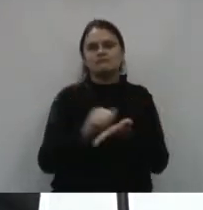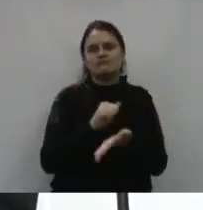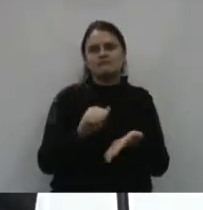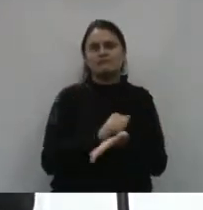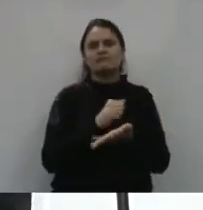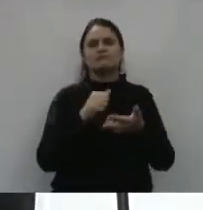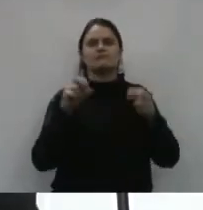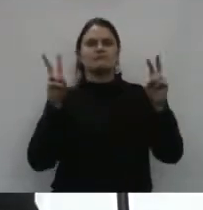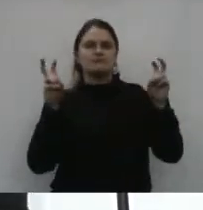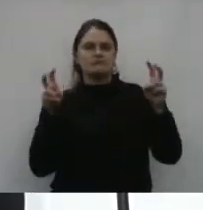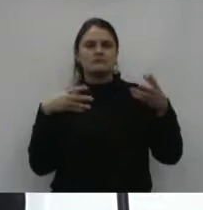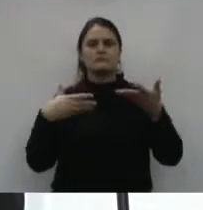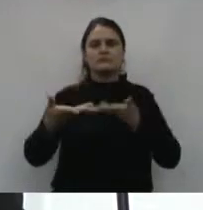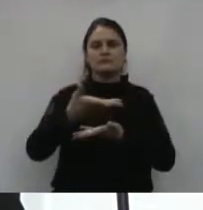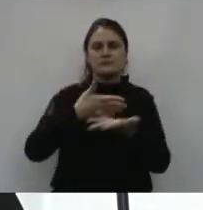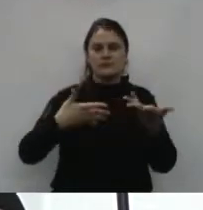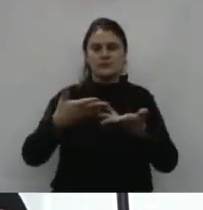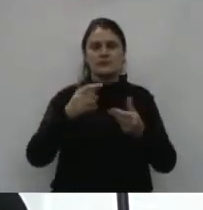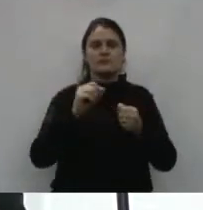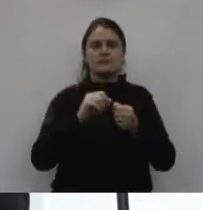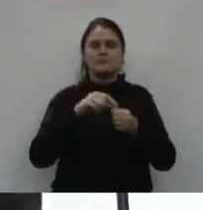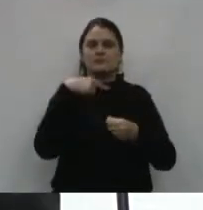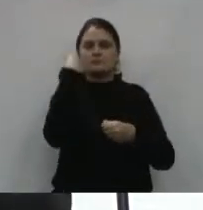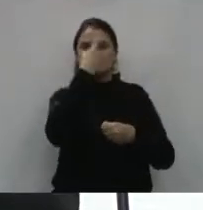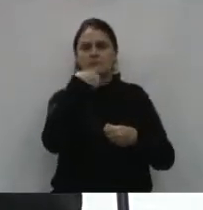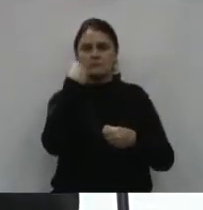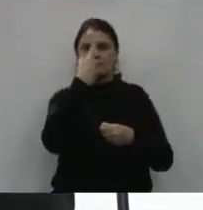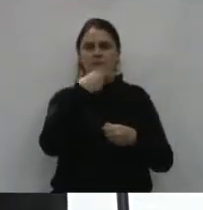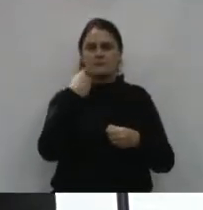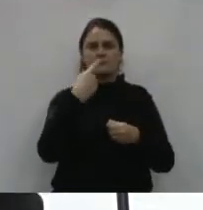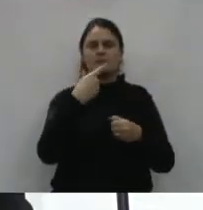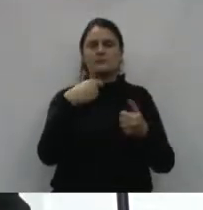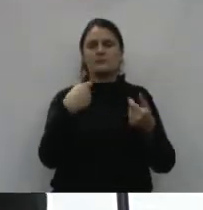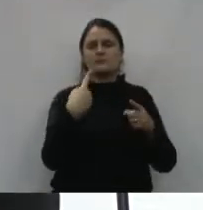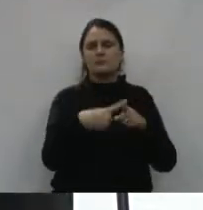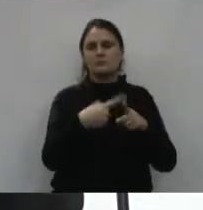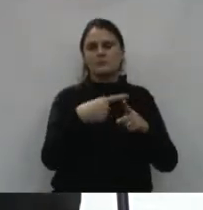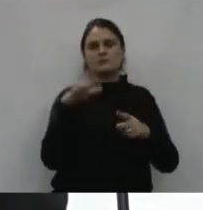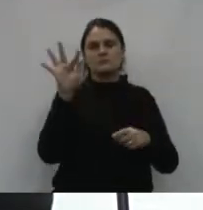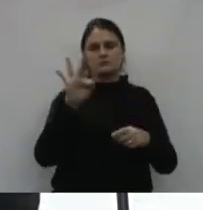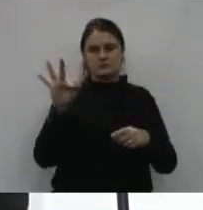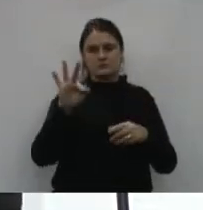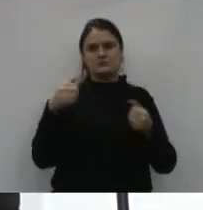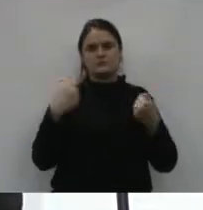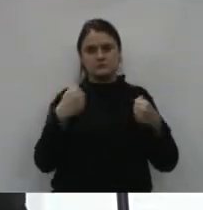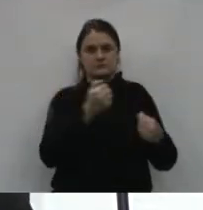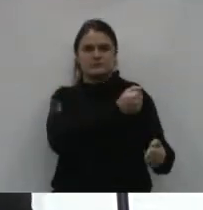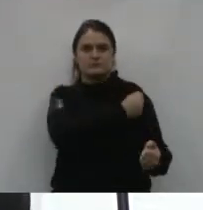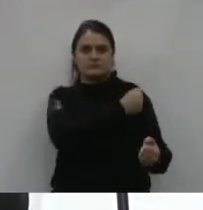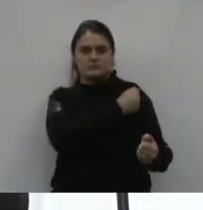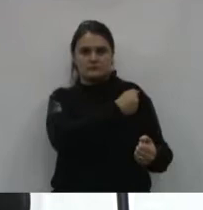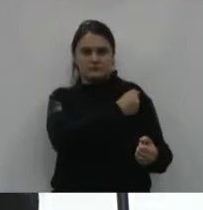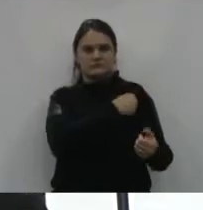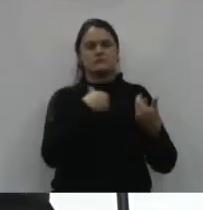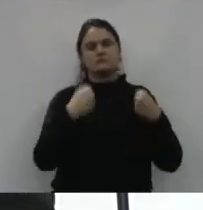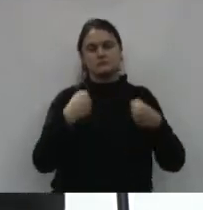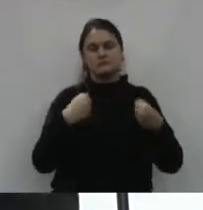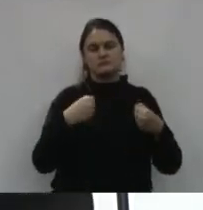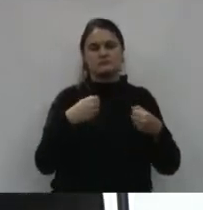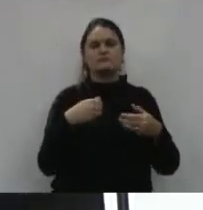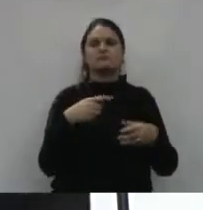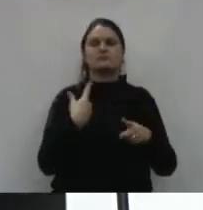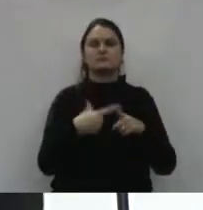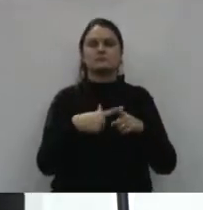desenvolver temas né é cumprindo horas sociais que sempre tem que cumprir não nos seus cursos em mais de psicologia